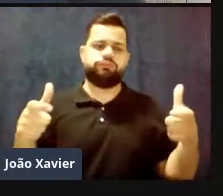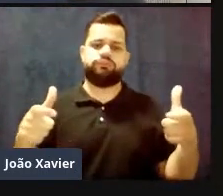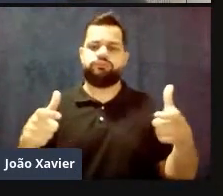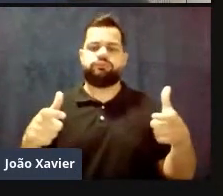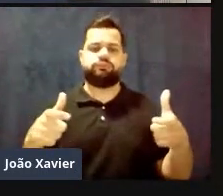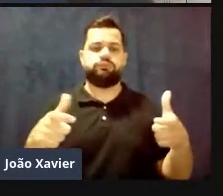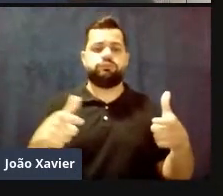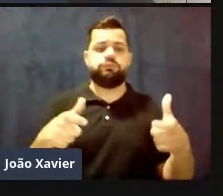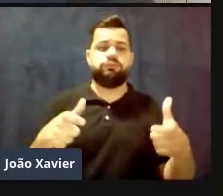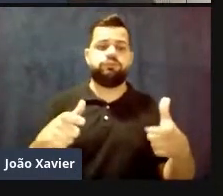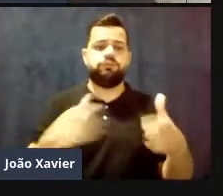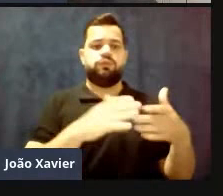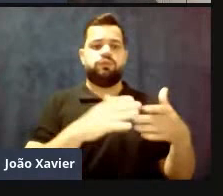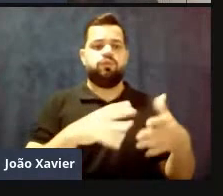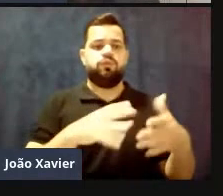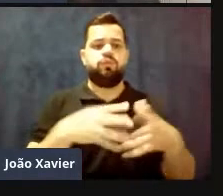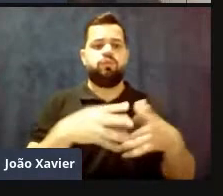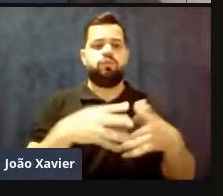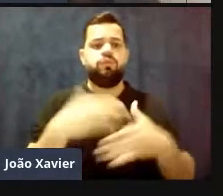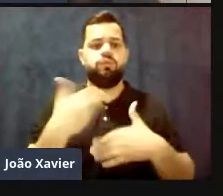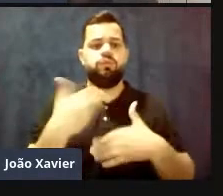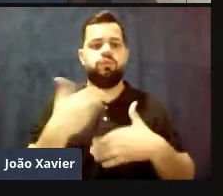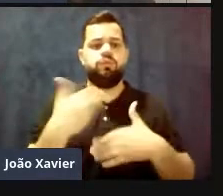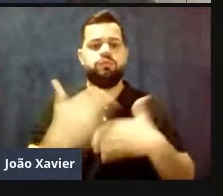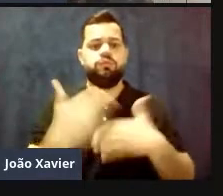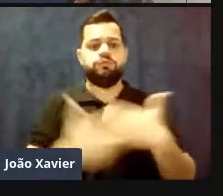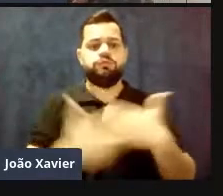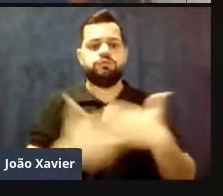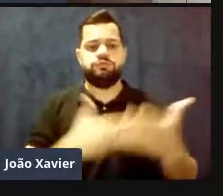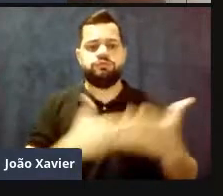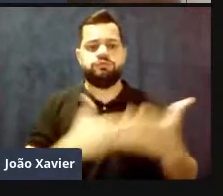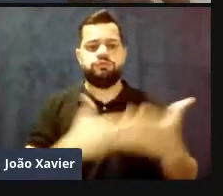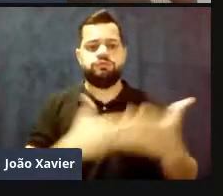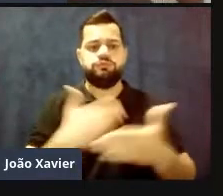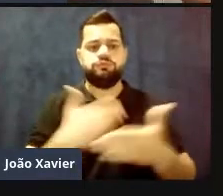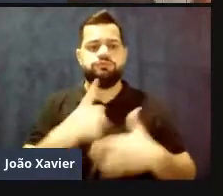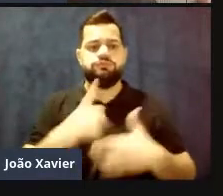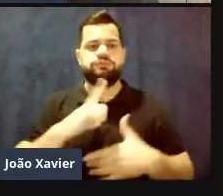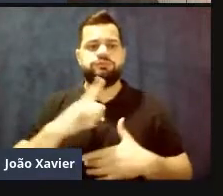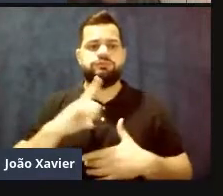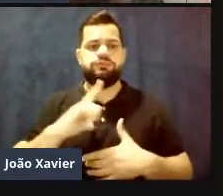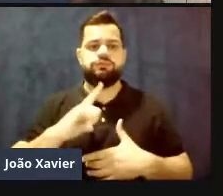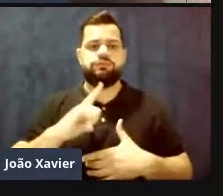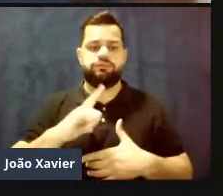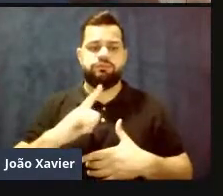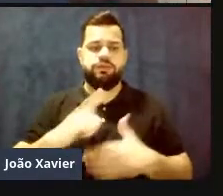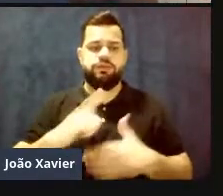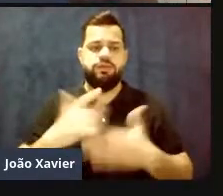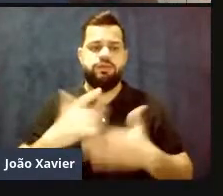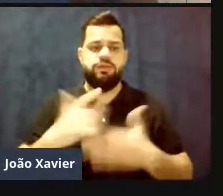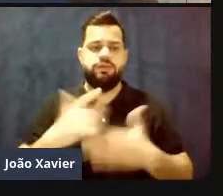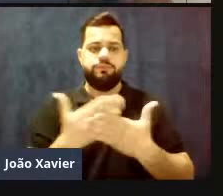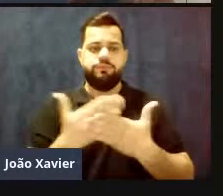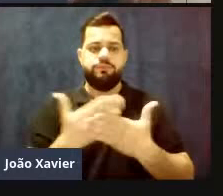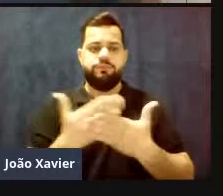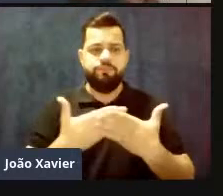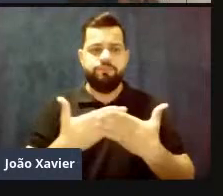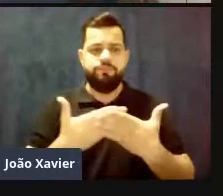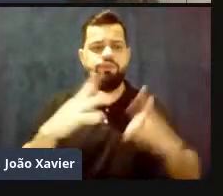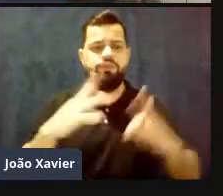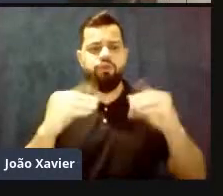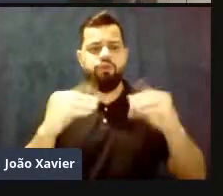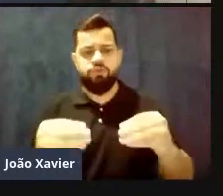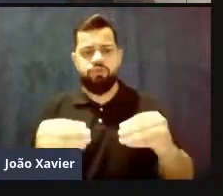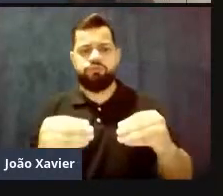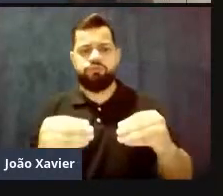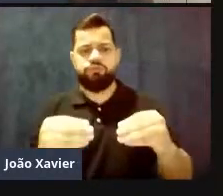sair um pouco do contexto. Nós estávamos recebendo pacientes com todas as patologias possíveis e imagináveis,